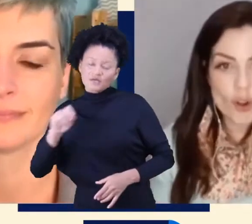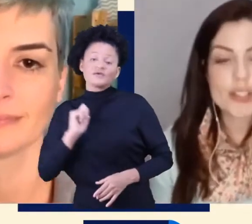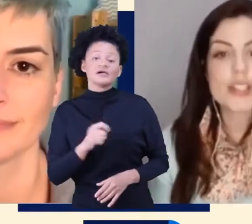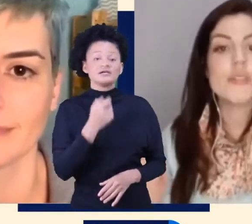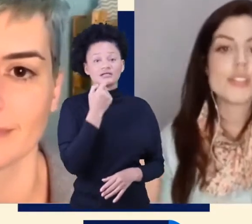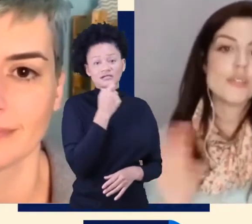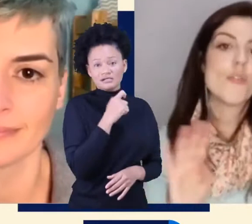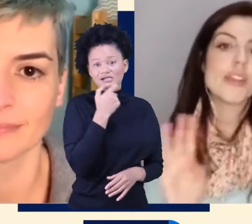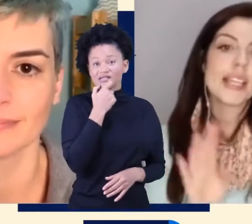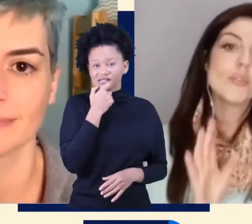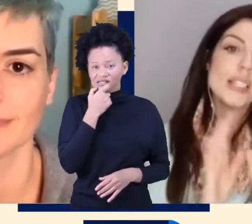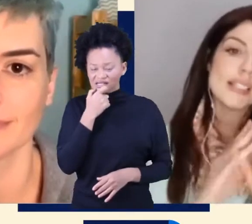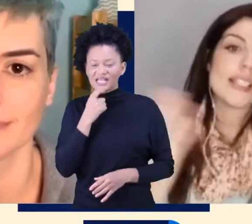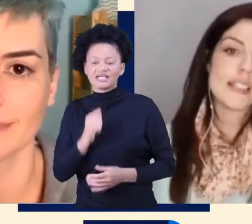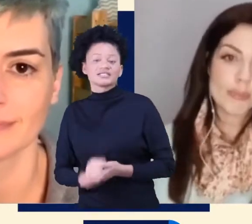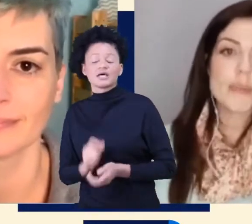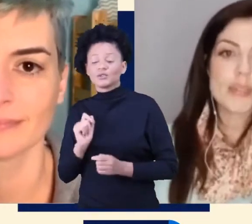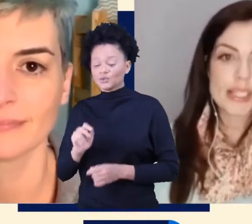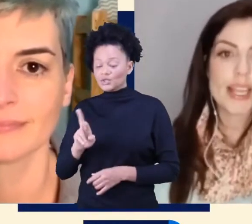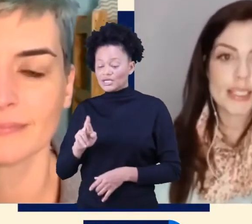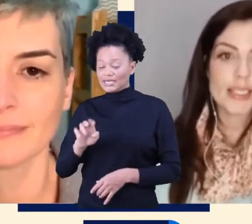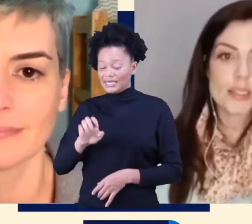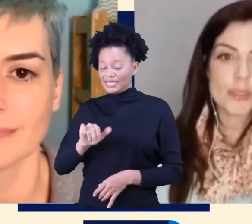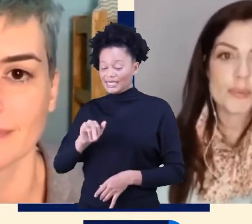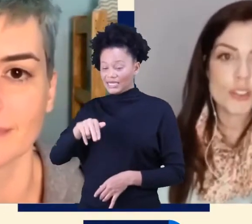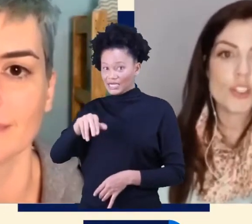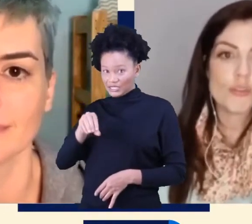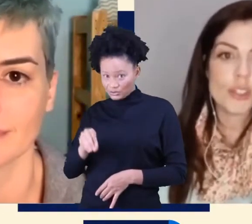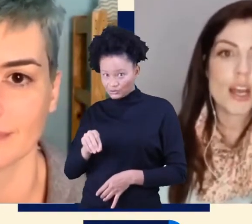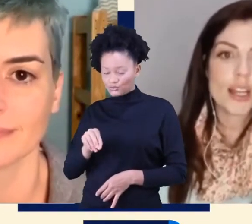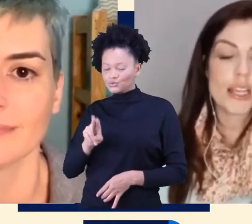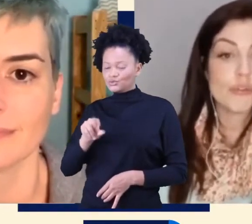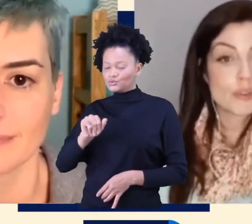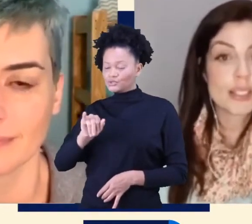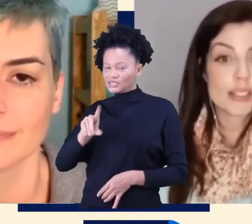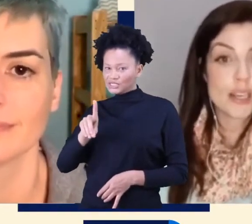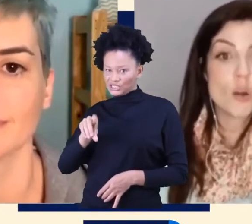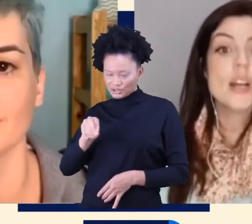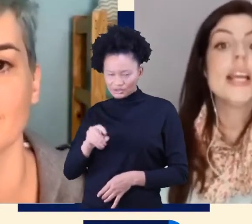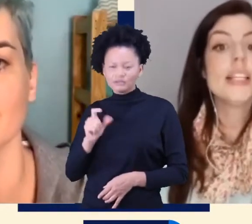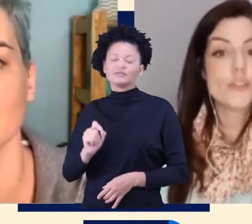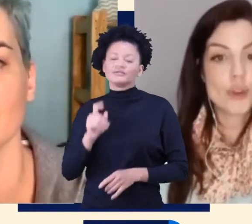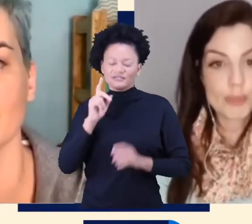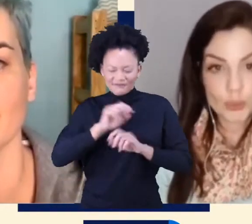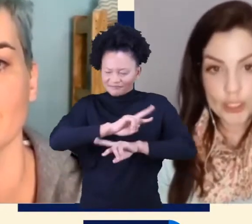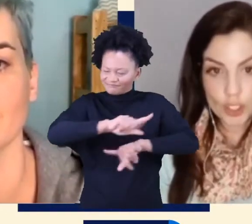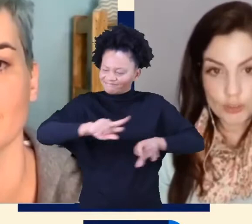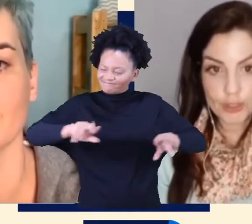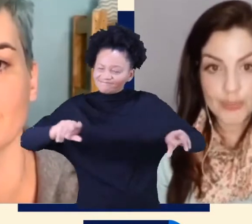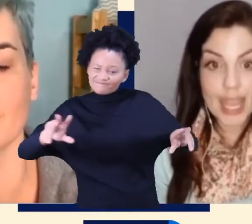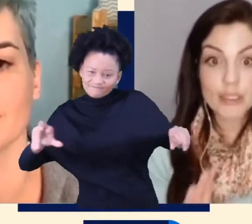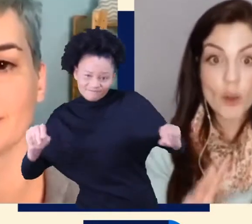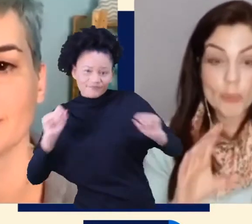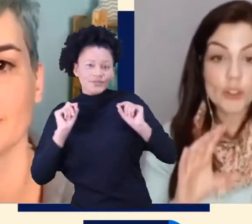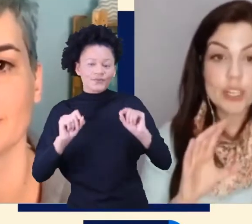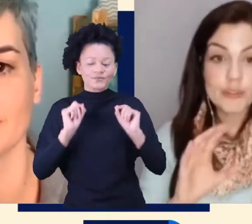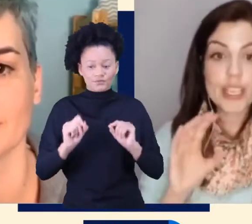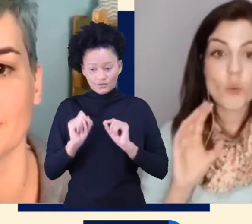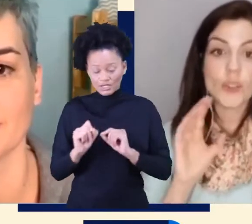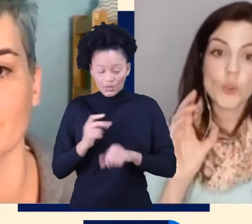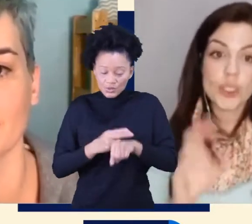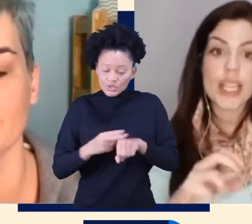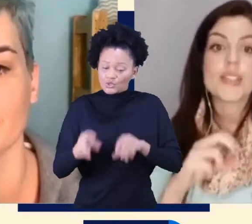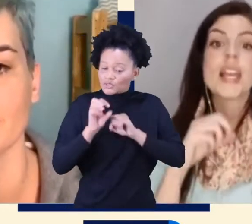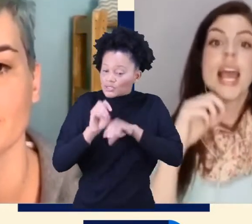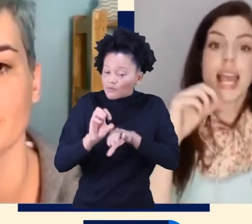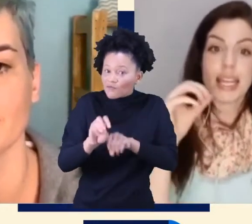muita coisa e vocês vão ver que a nudez ela sempre é apresentada nessa perspectiva da informação e de forma educativa, tá? Então, a pornografia,